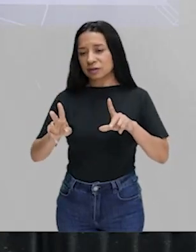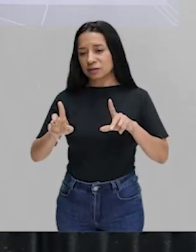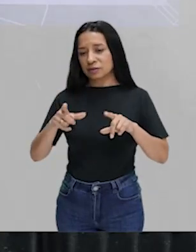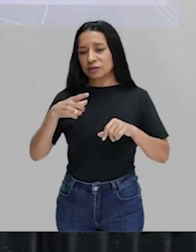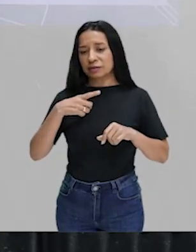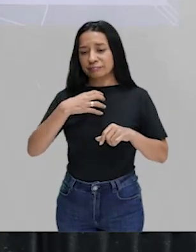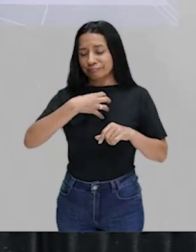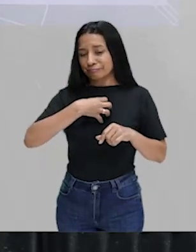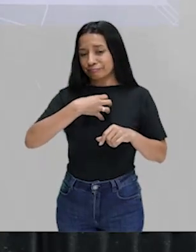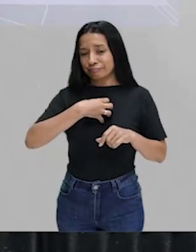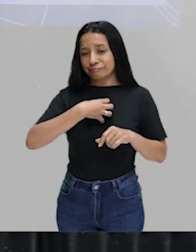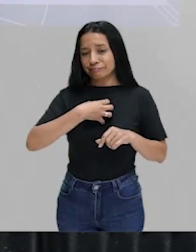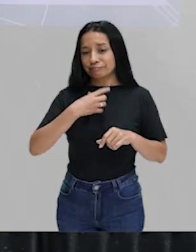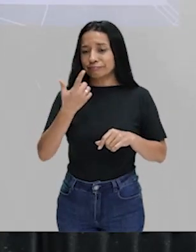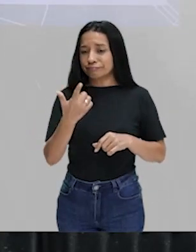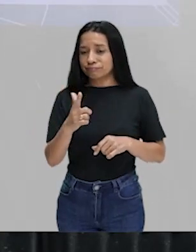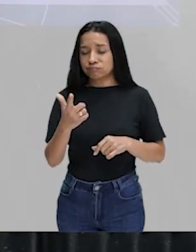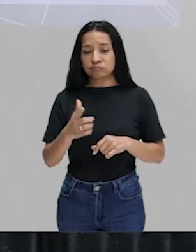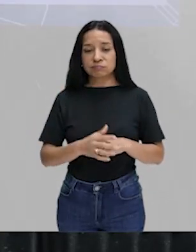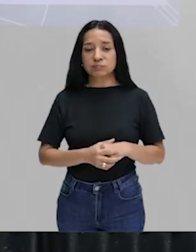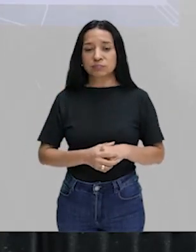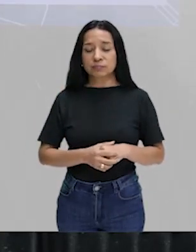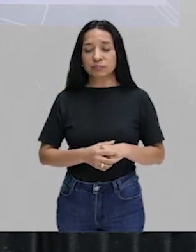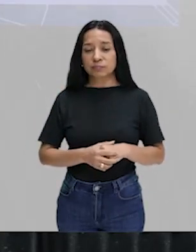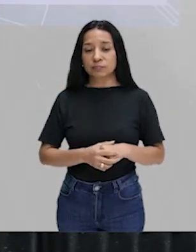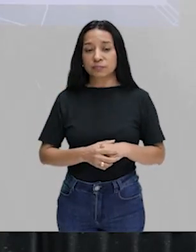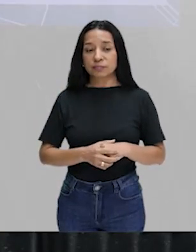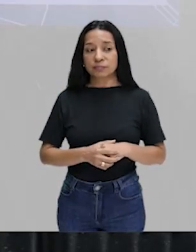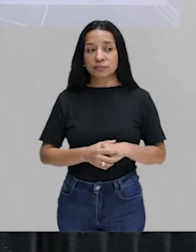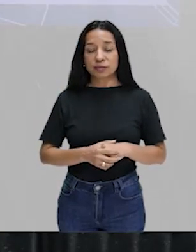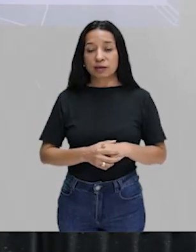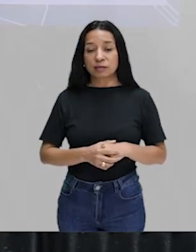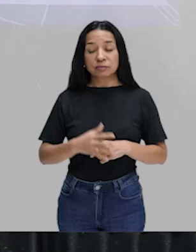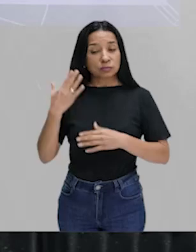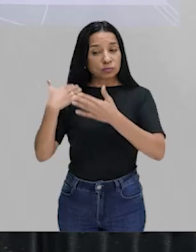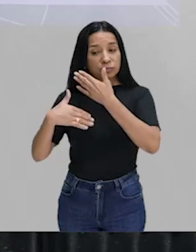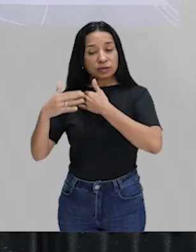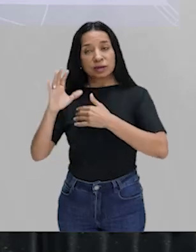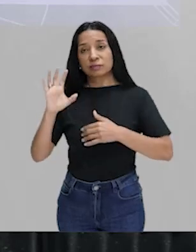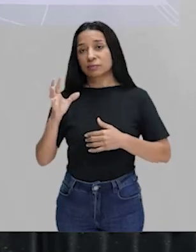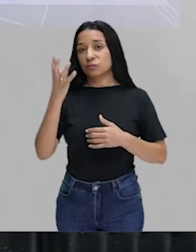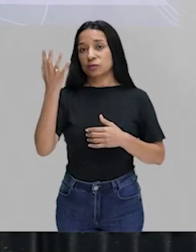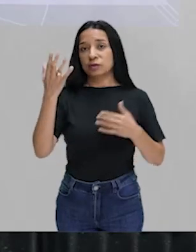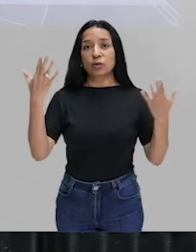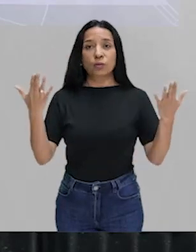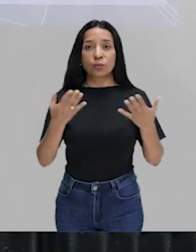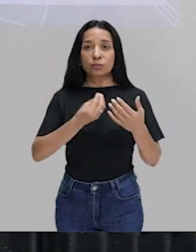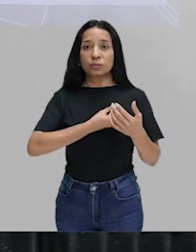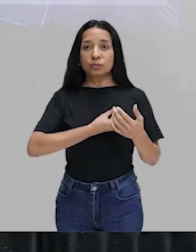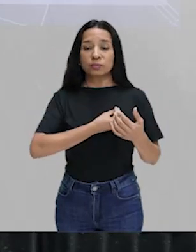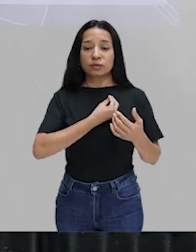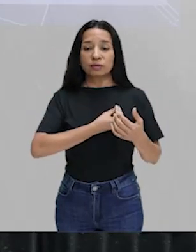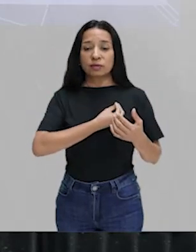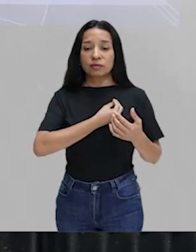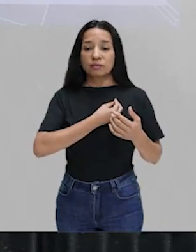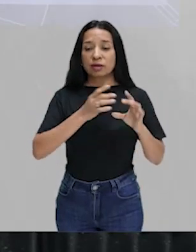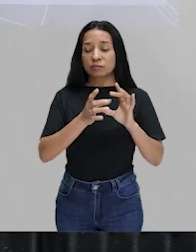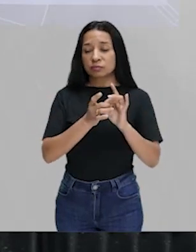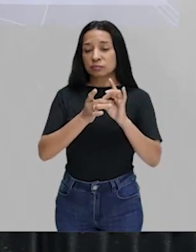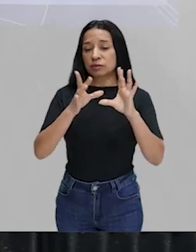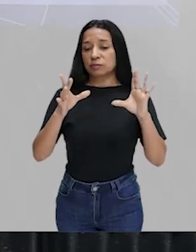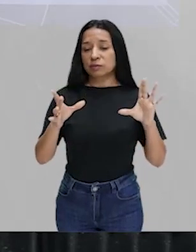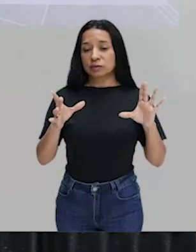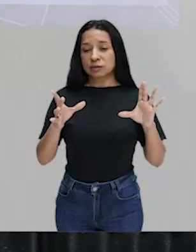entre as pessoas, era impossível de acontecer naquela época. Então, hoje, nós vivemos numa democracia. As pessoas são livres